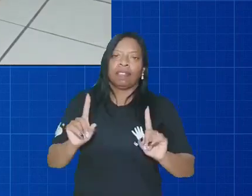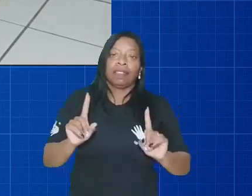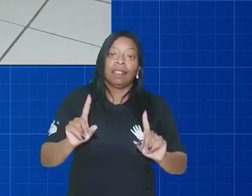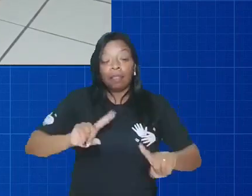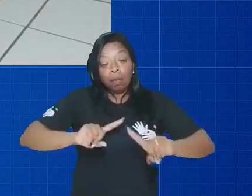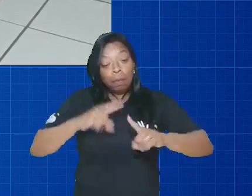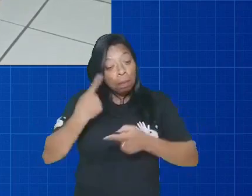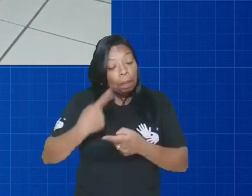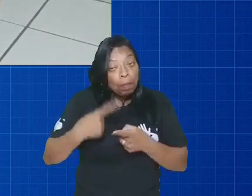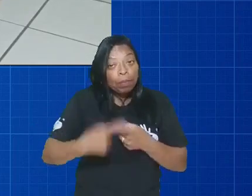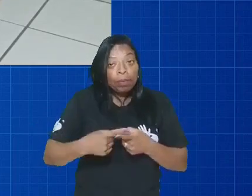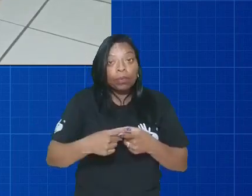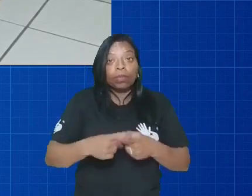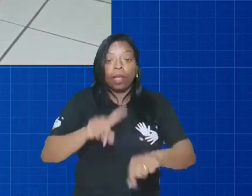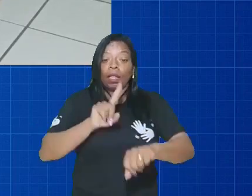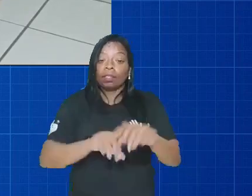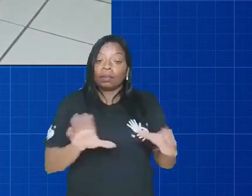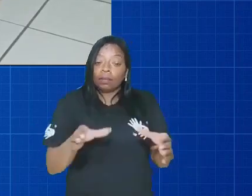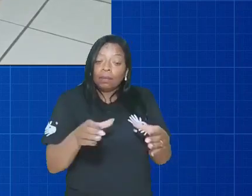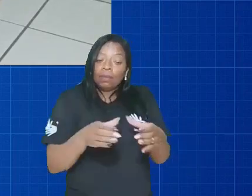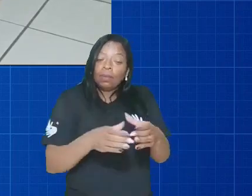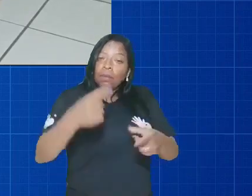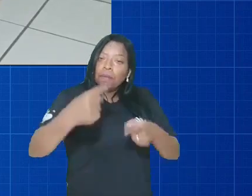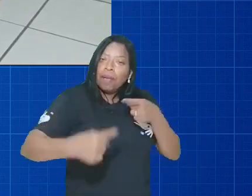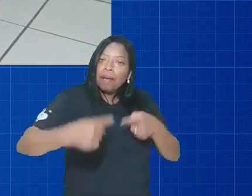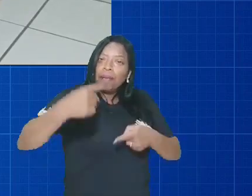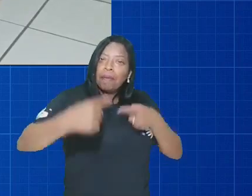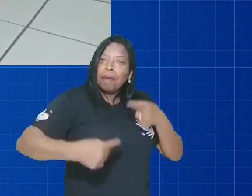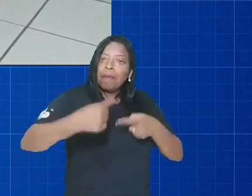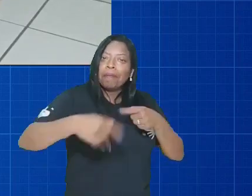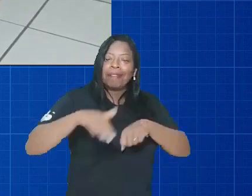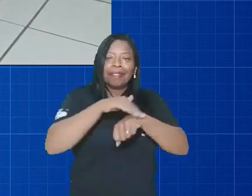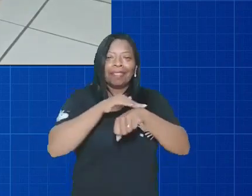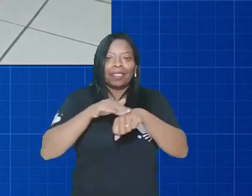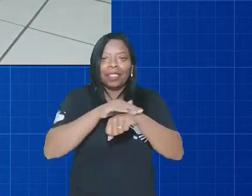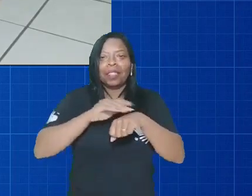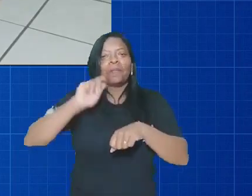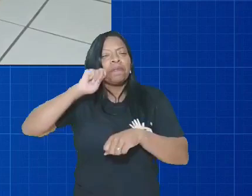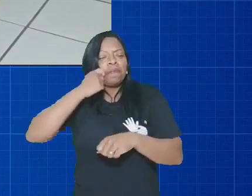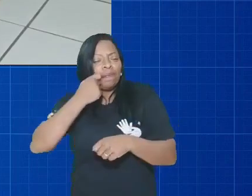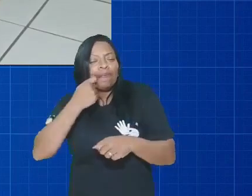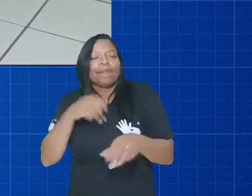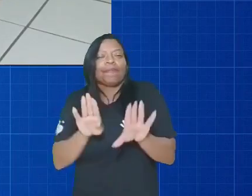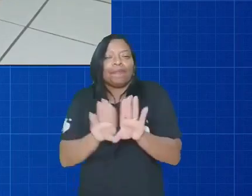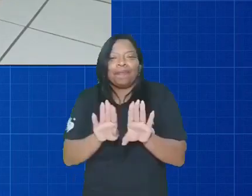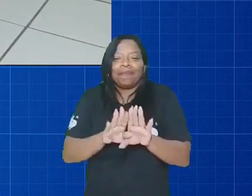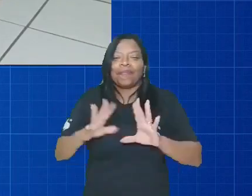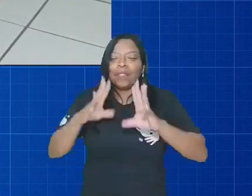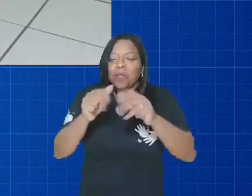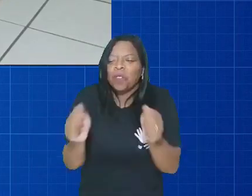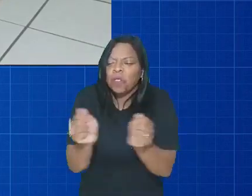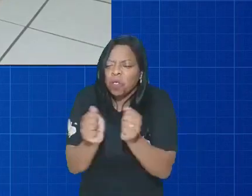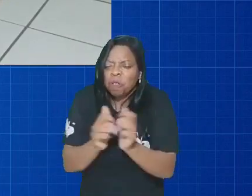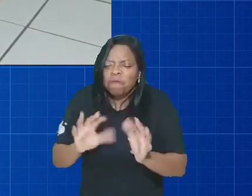Você fala aquilo que tem vontade, tem esse contrato do sigilo moral, né, e é muito bom, gente, traz um